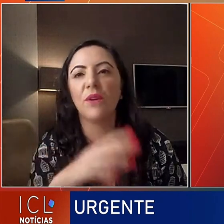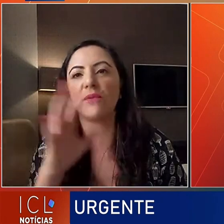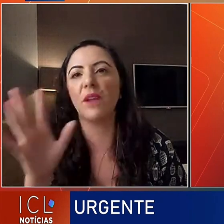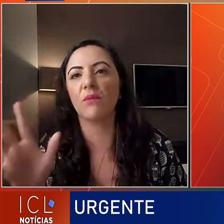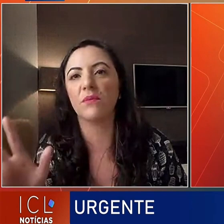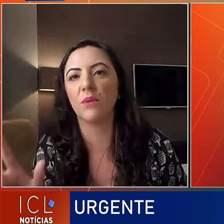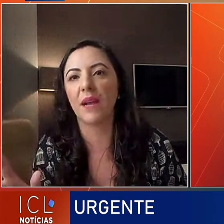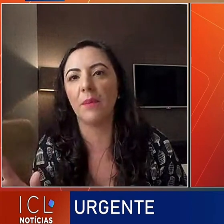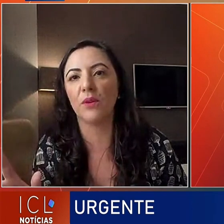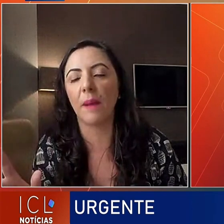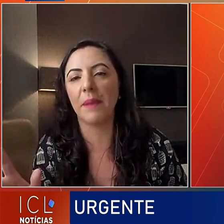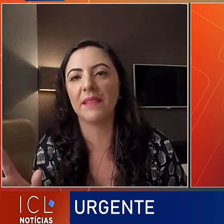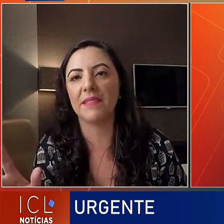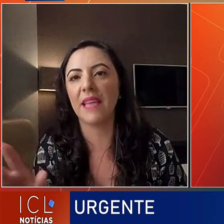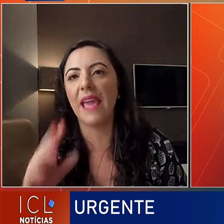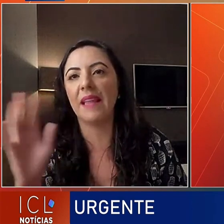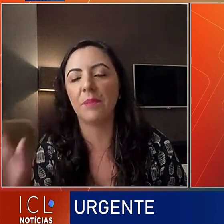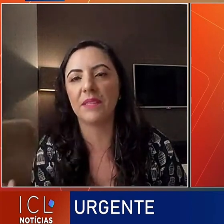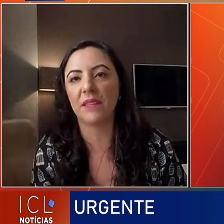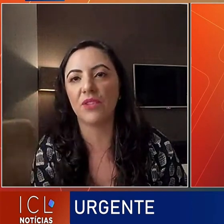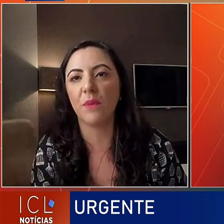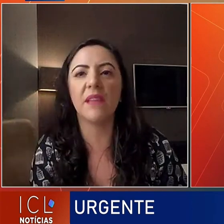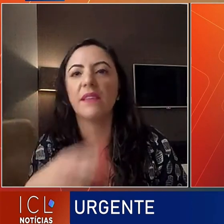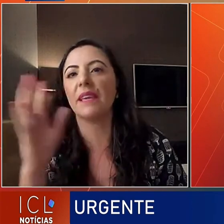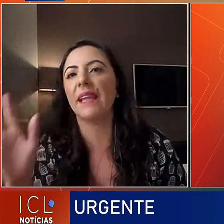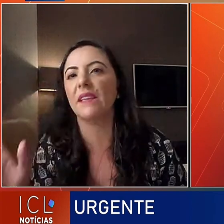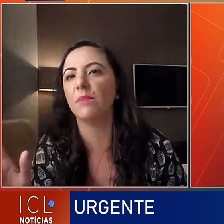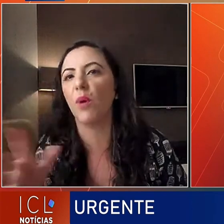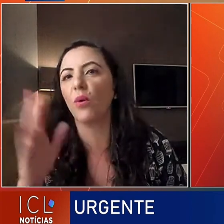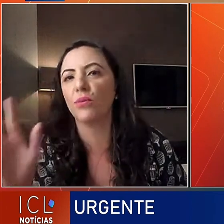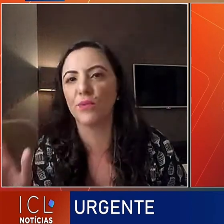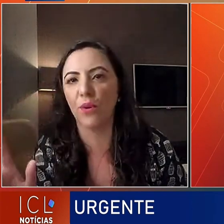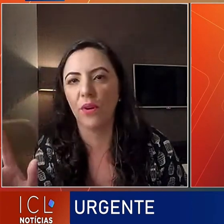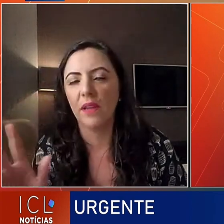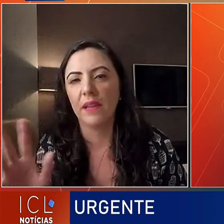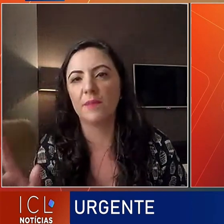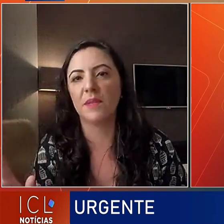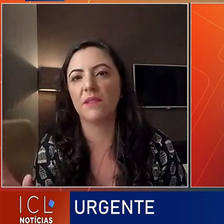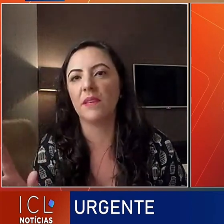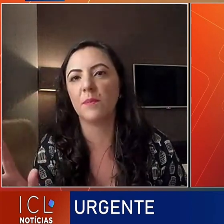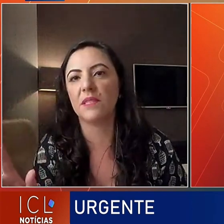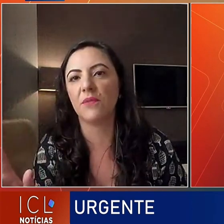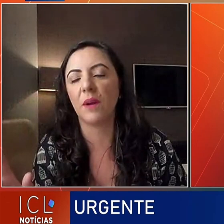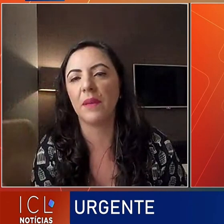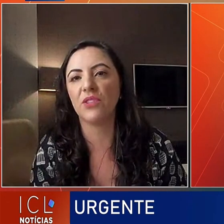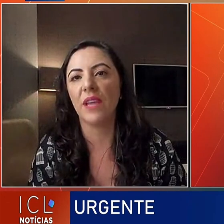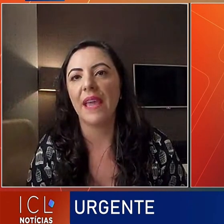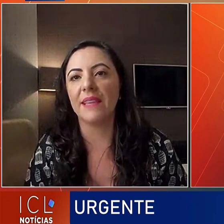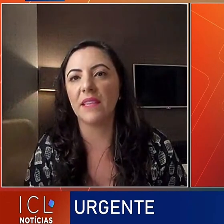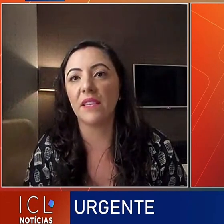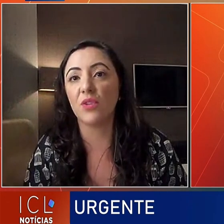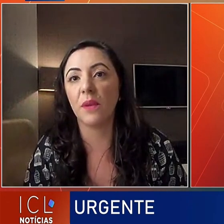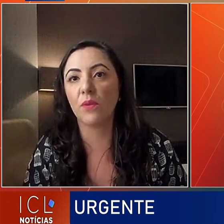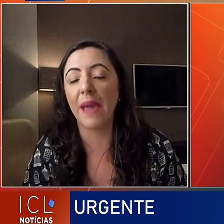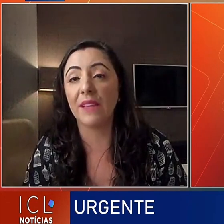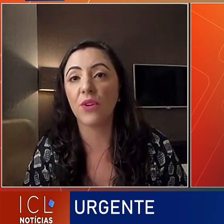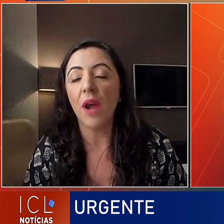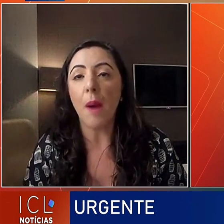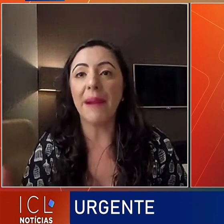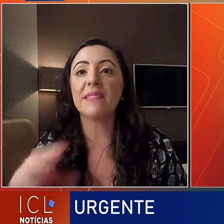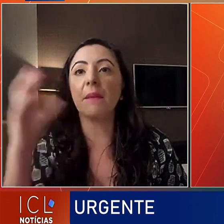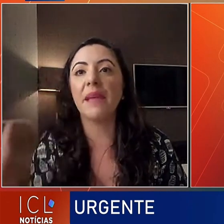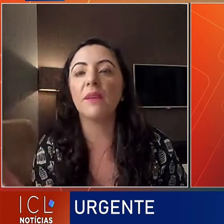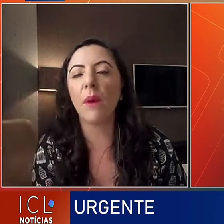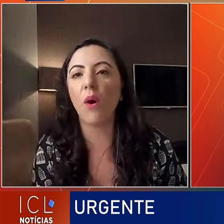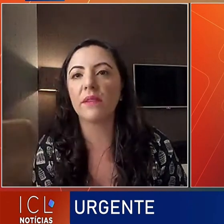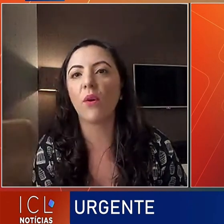policiais, não encaminhou apenas ele para esse atendimento, e que ele pouco usou especificamente esse atendimento